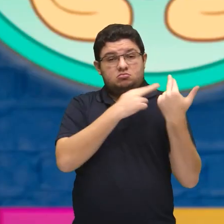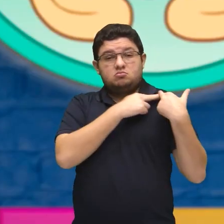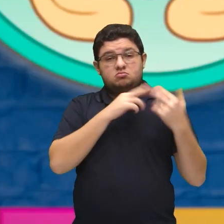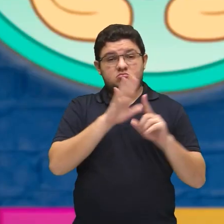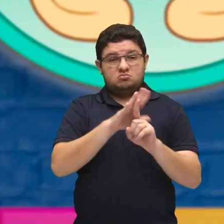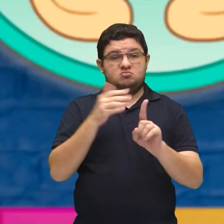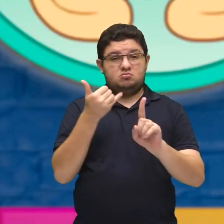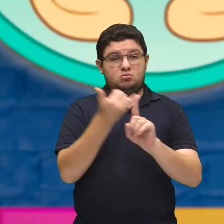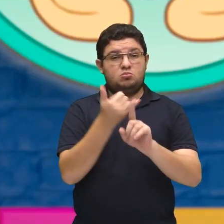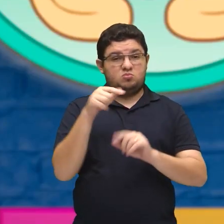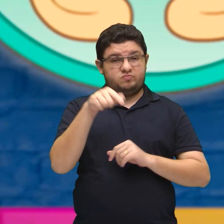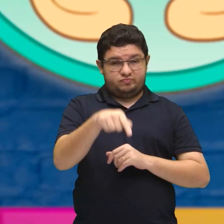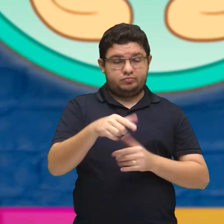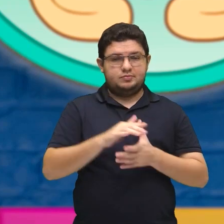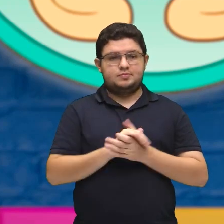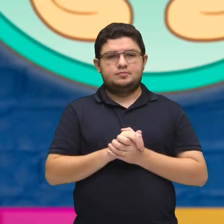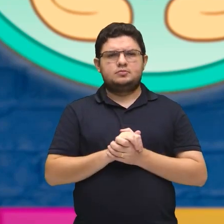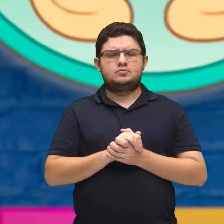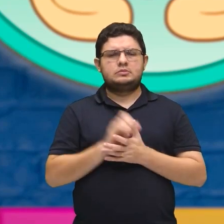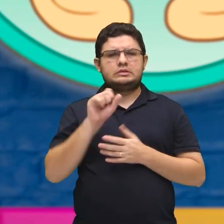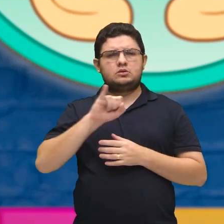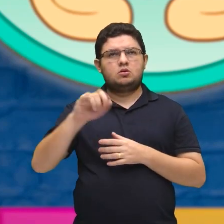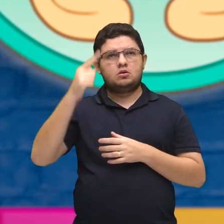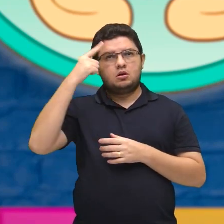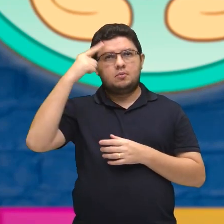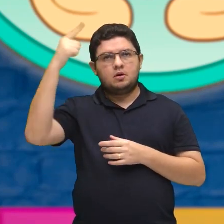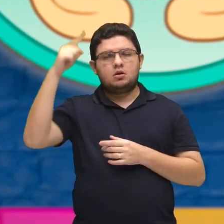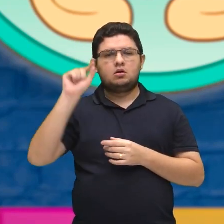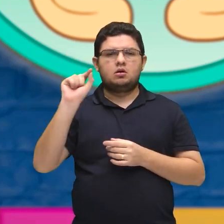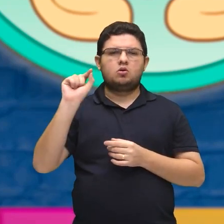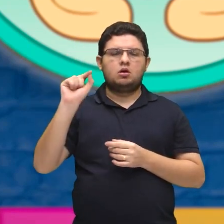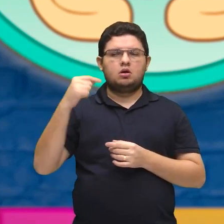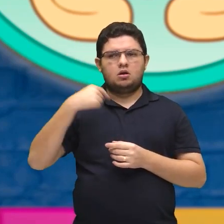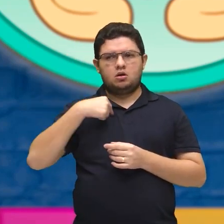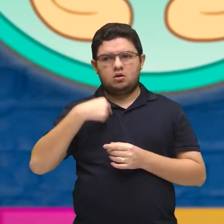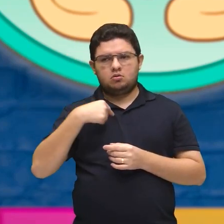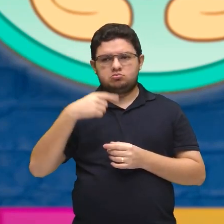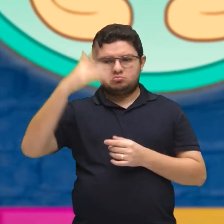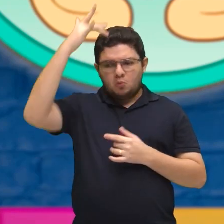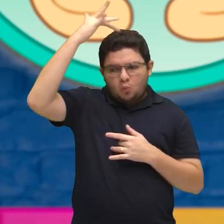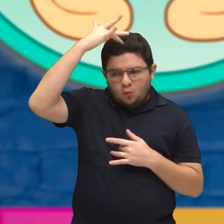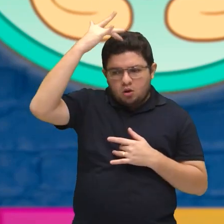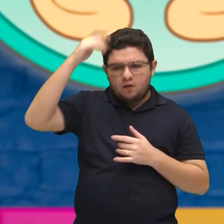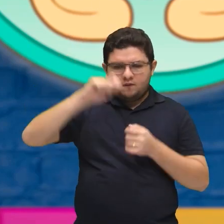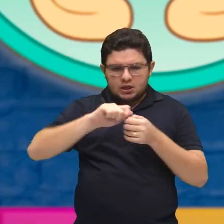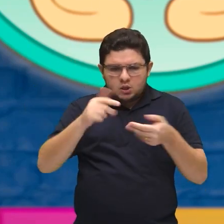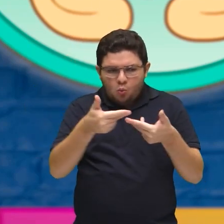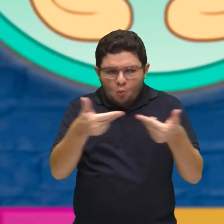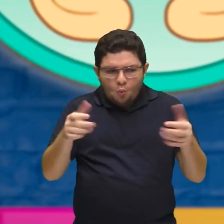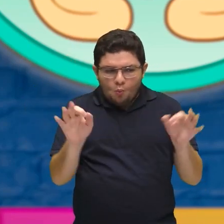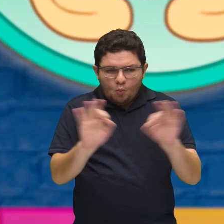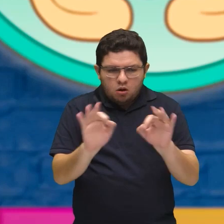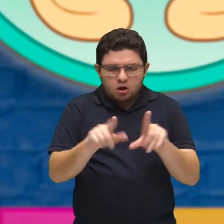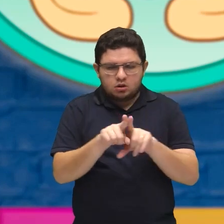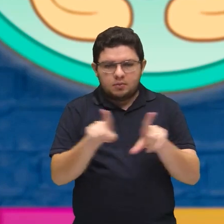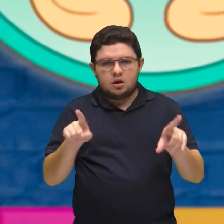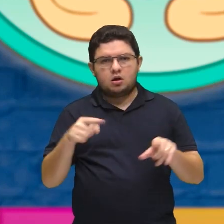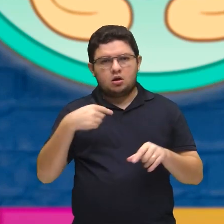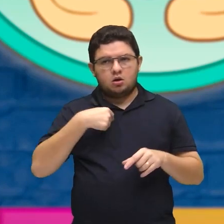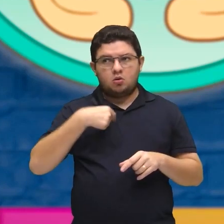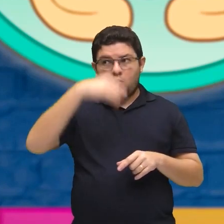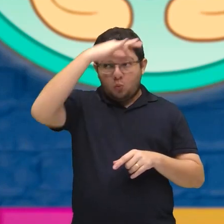Débora, nenhum desses personagens, se eu não sou agressor, eu não sou a vítima, e eu nem também não sou